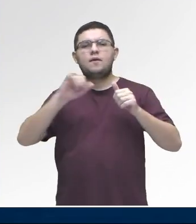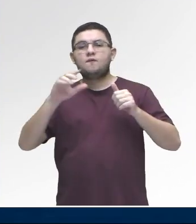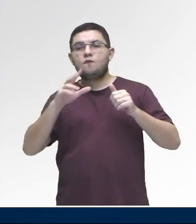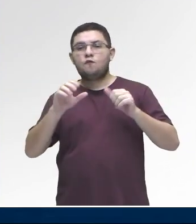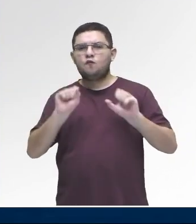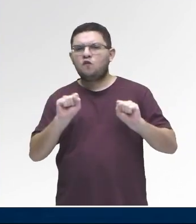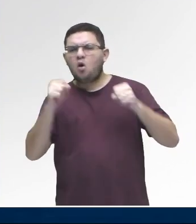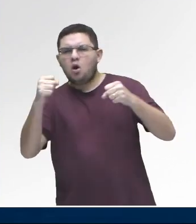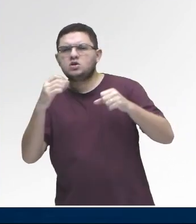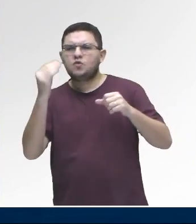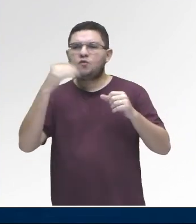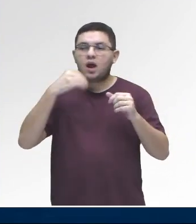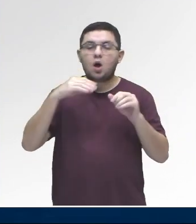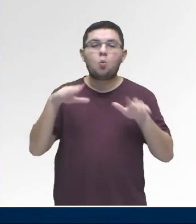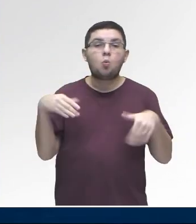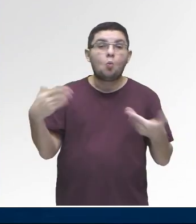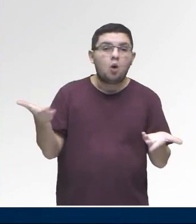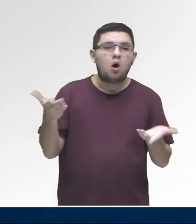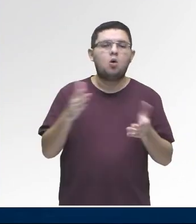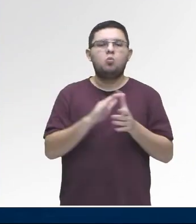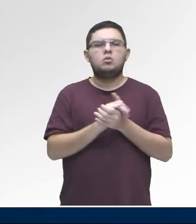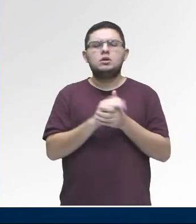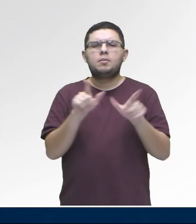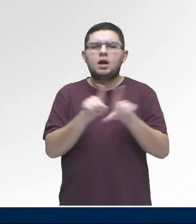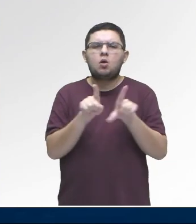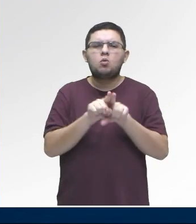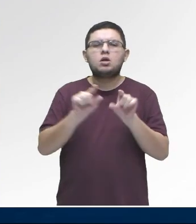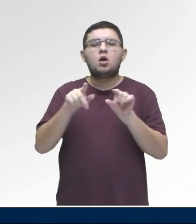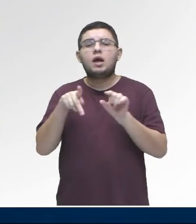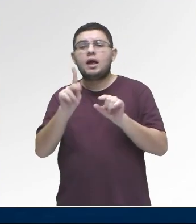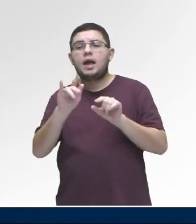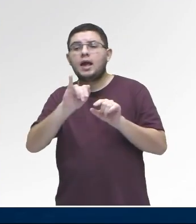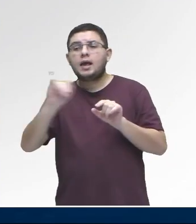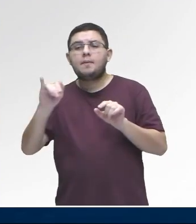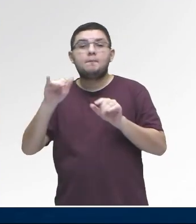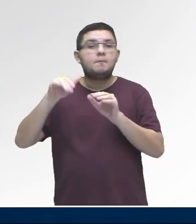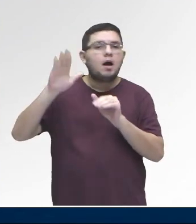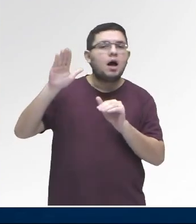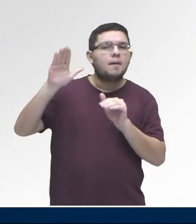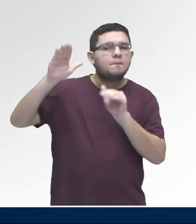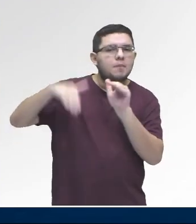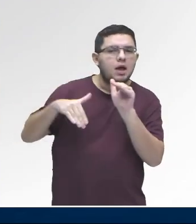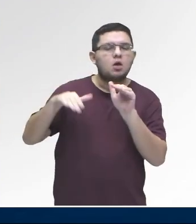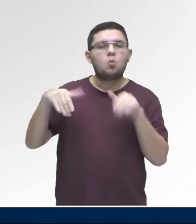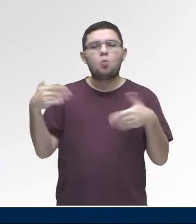ácido fraco, quem tem maior constante de ionização, menor constante de